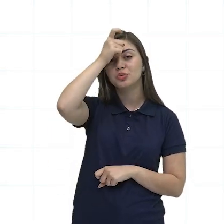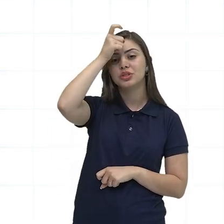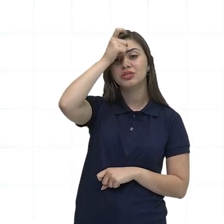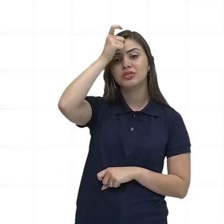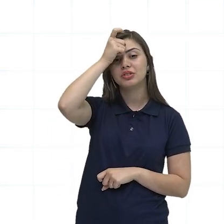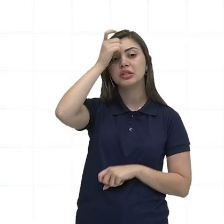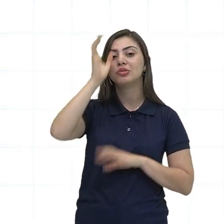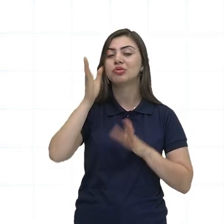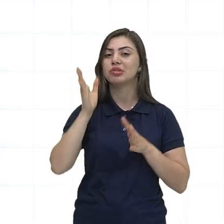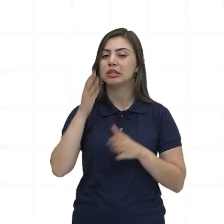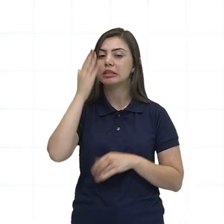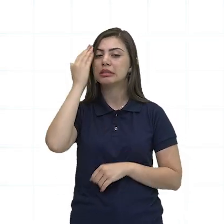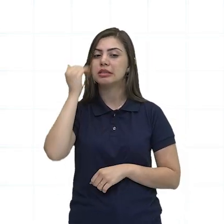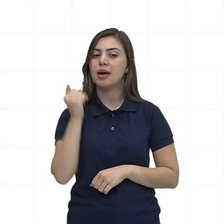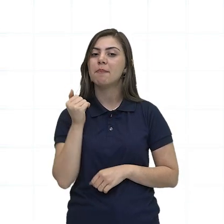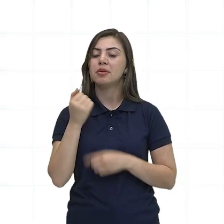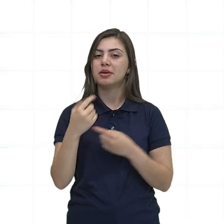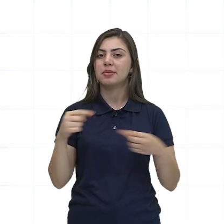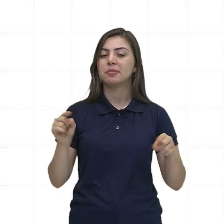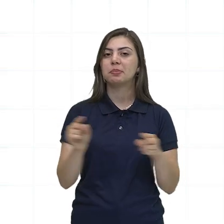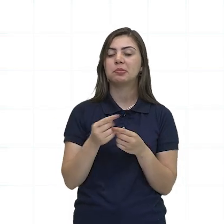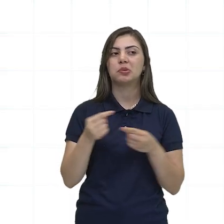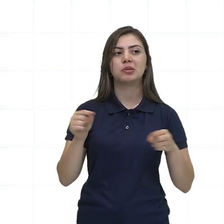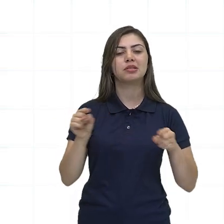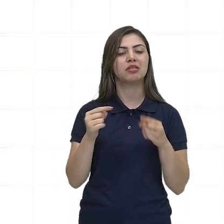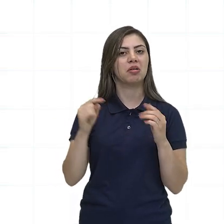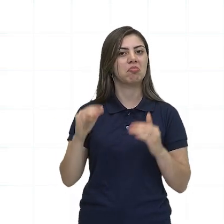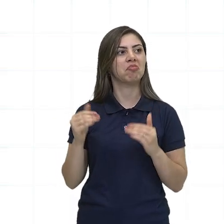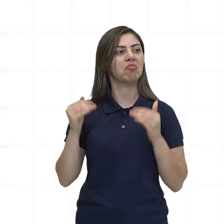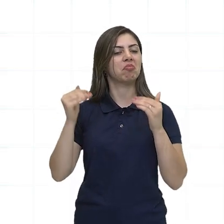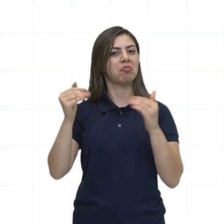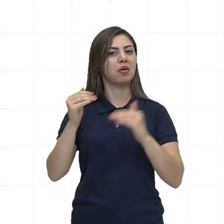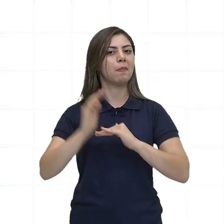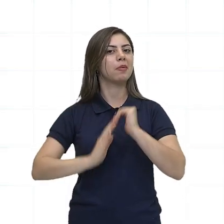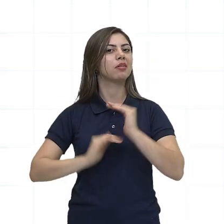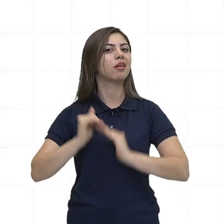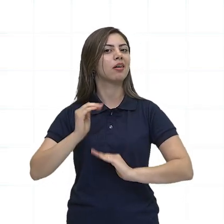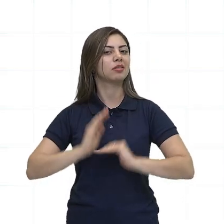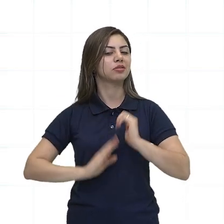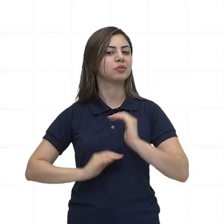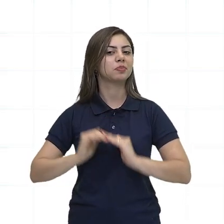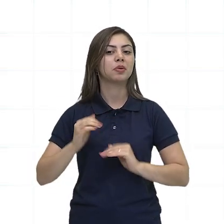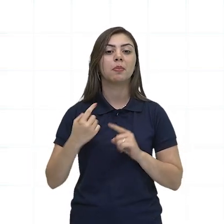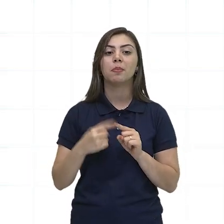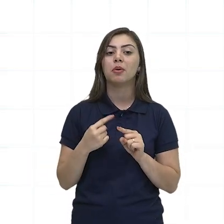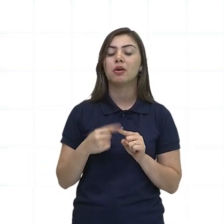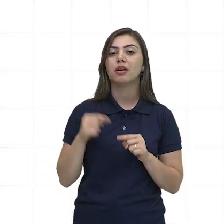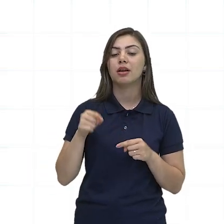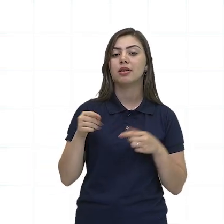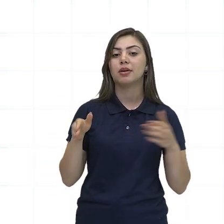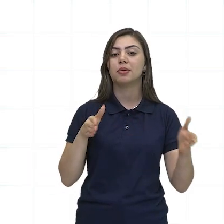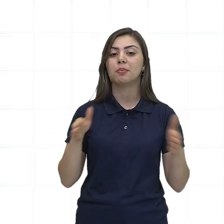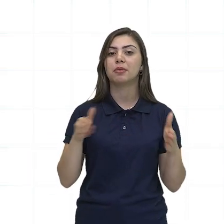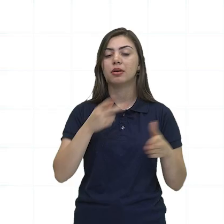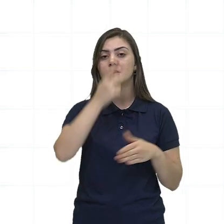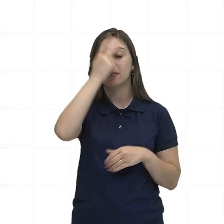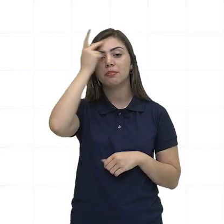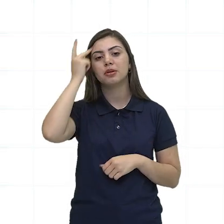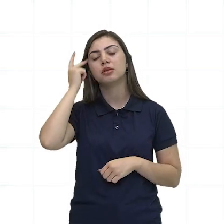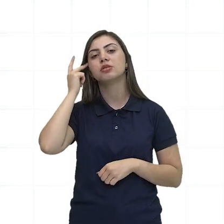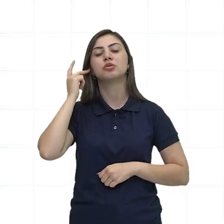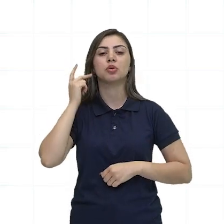possuíam um nível de expressão musical elevado. Pois nessa época, as músicas